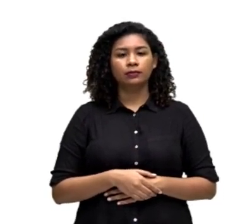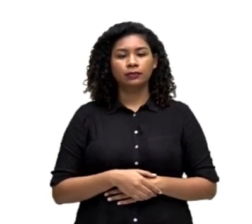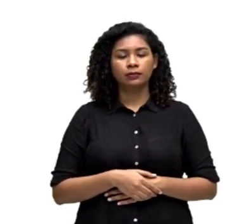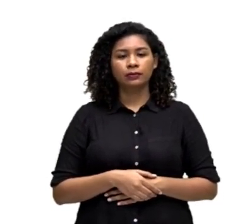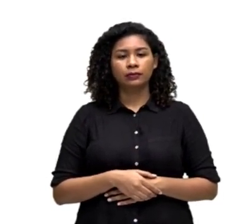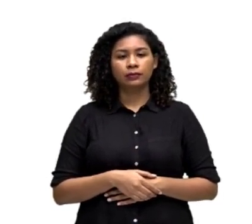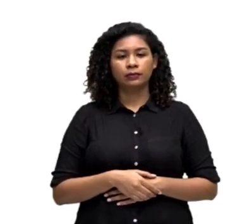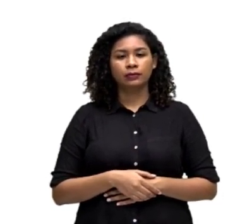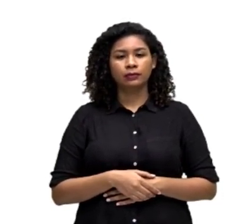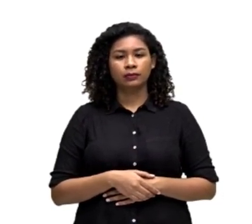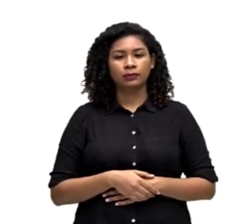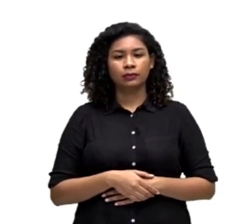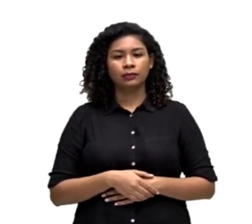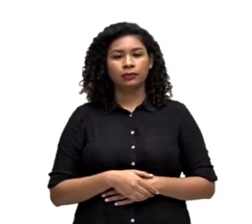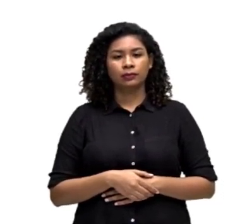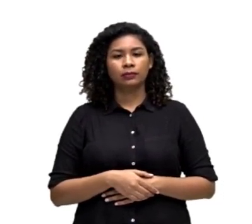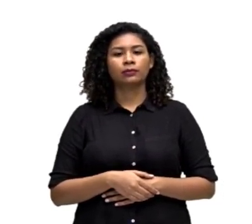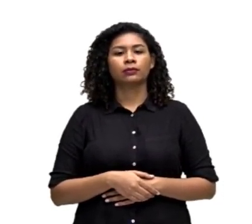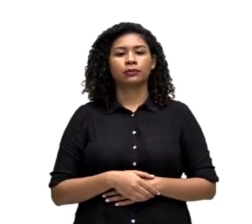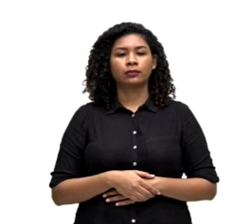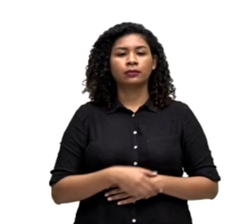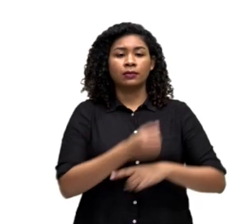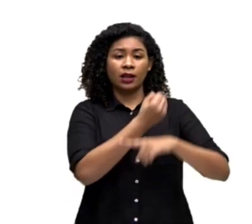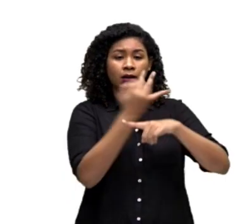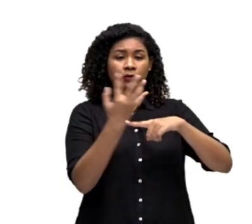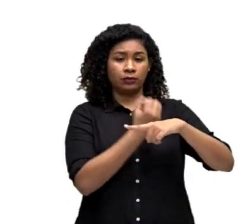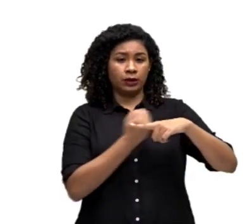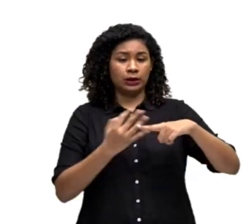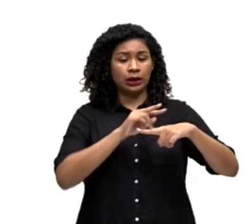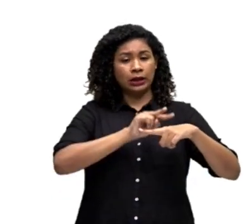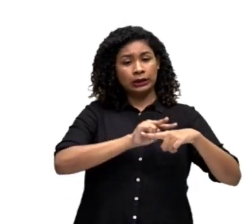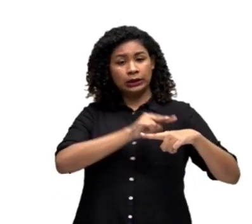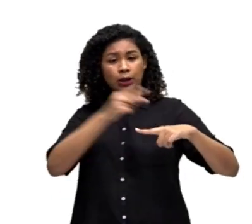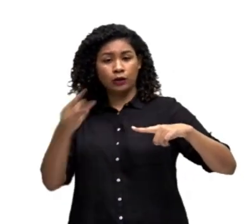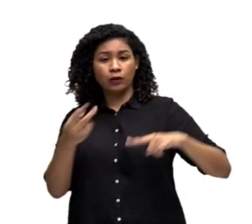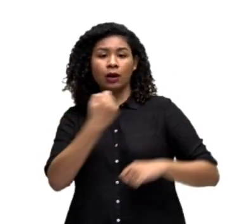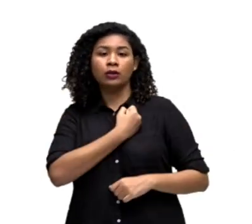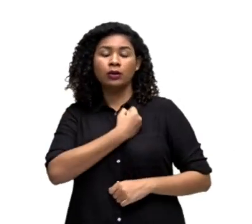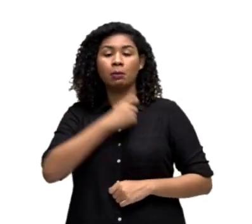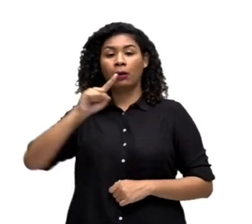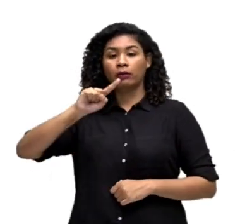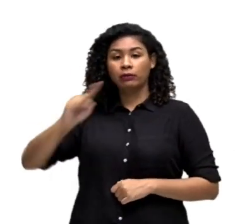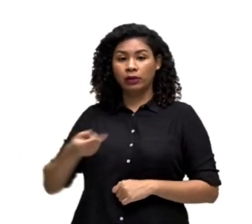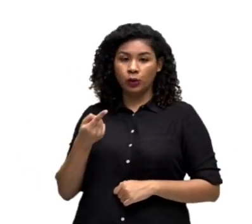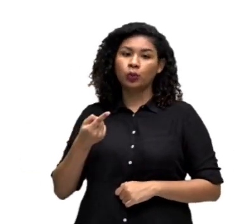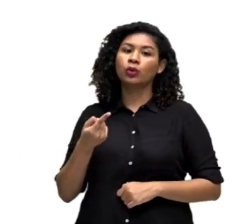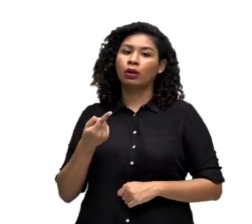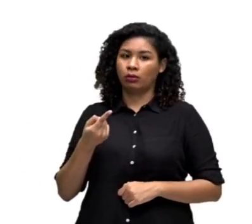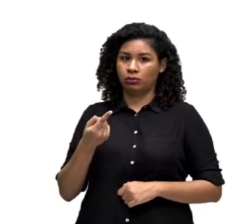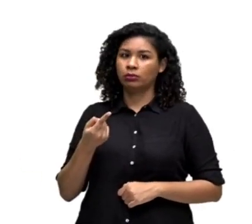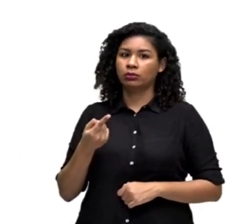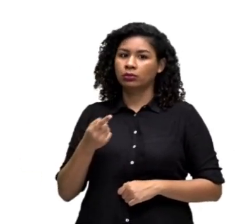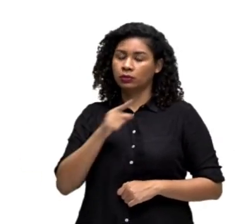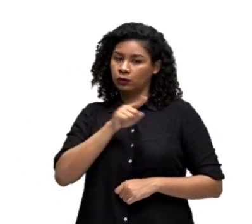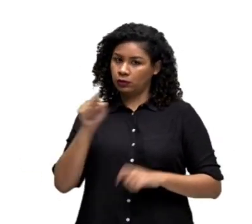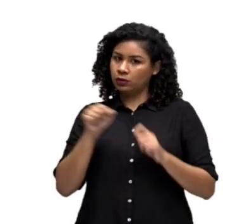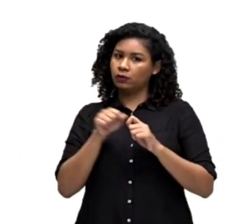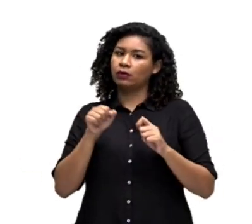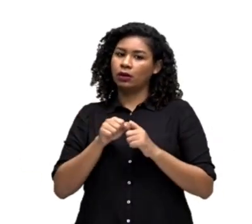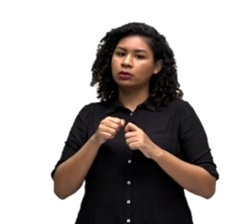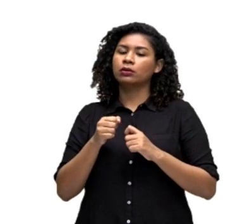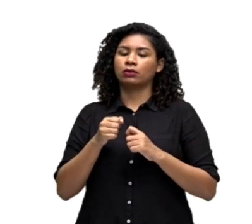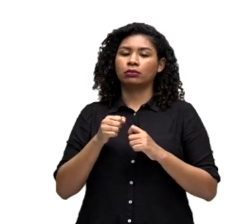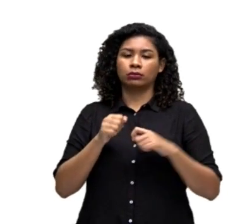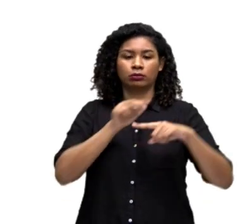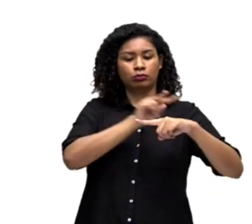decimal correspondente a cada uma das frações. Isso quer dizer, então, que você vai transformar cada uma